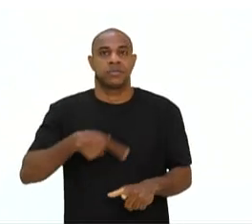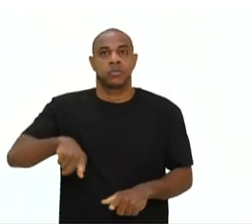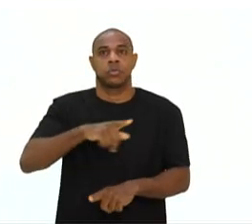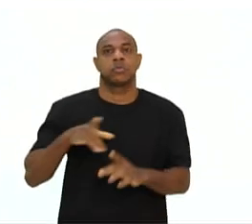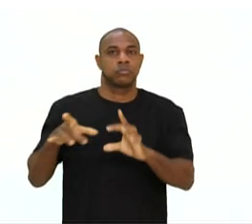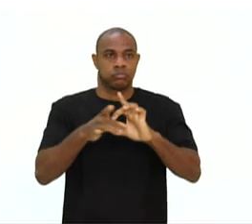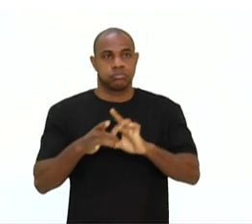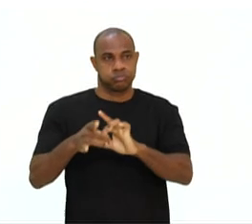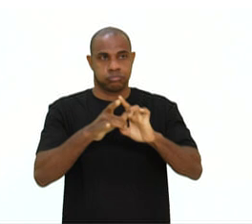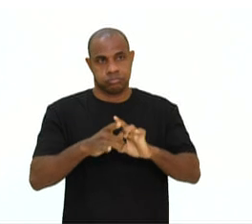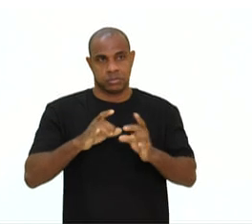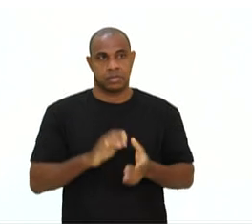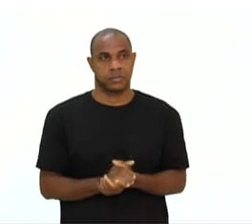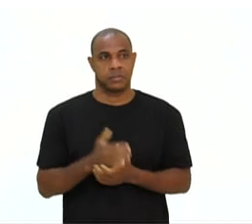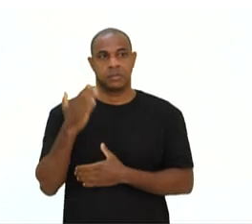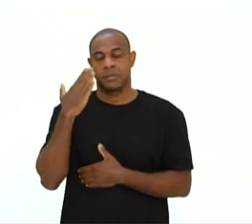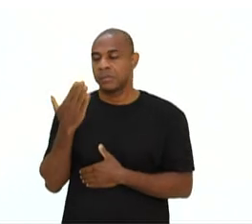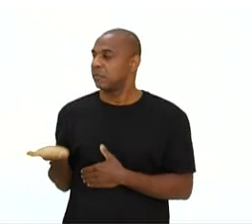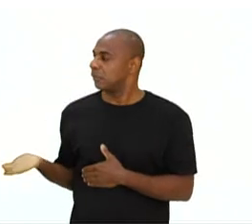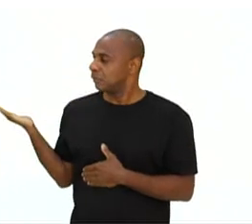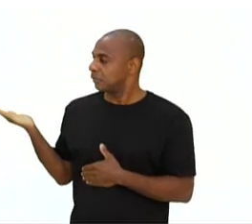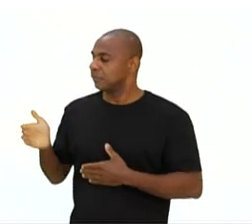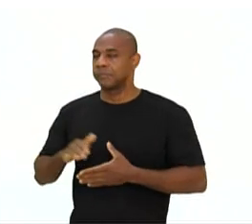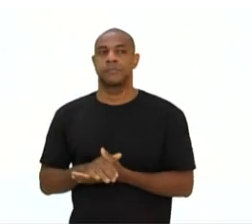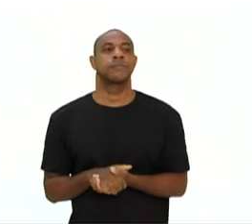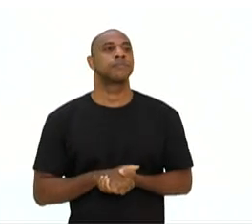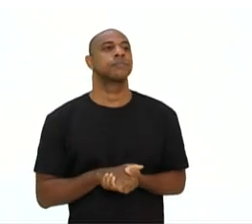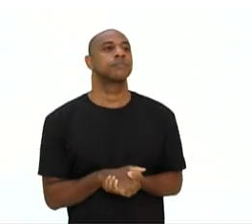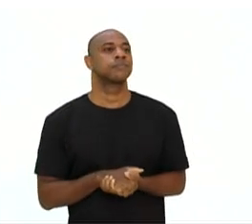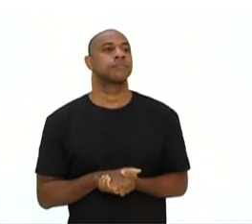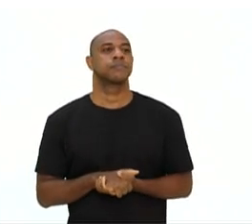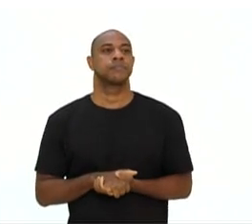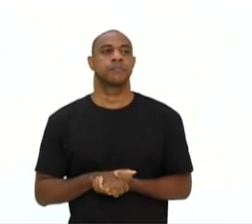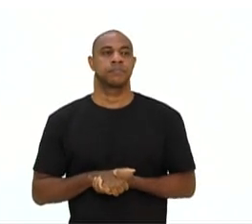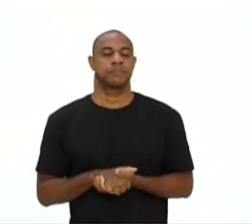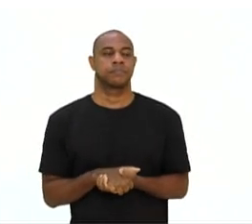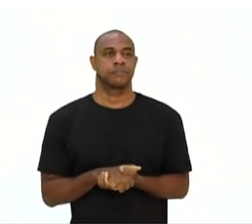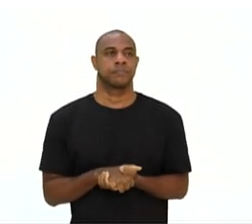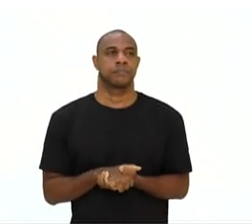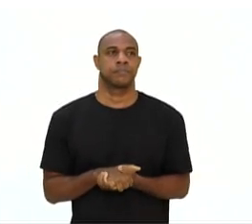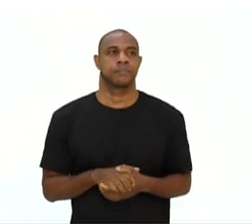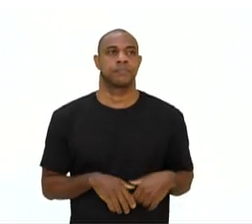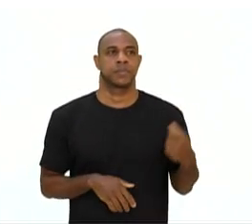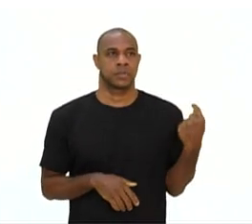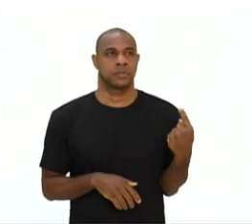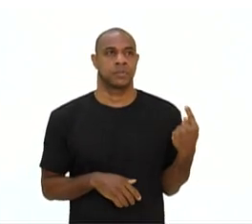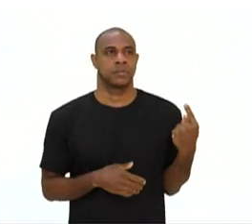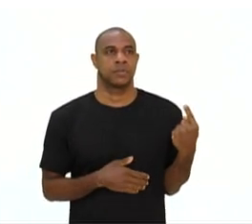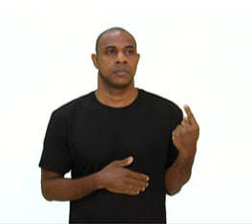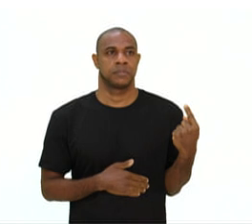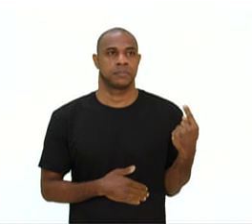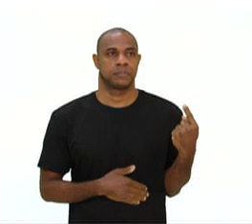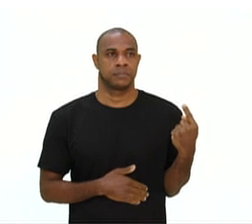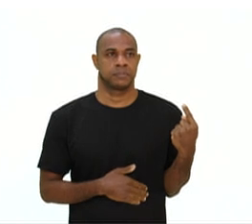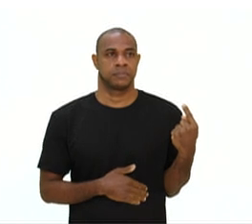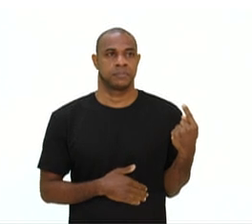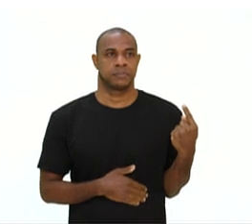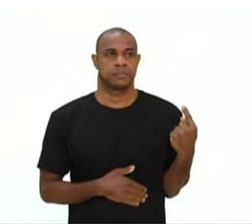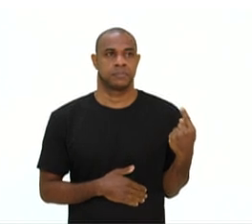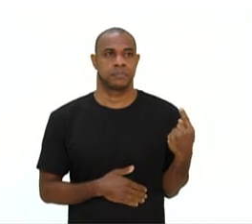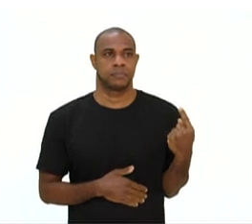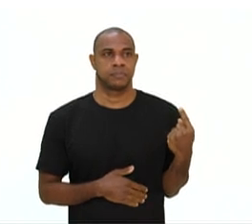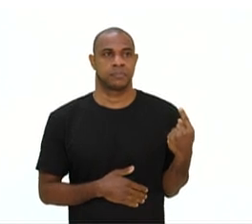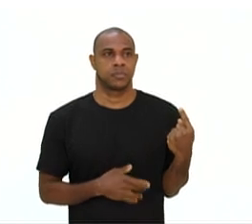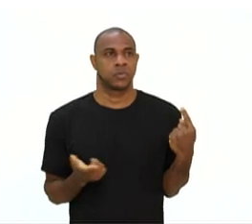certo? Check the correct alternative. Langston Hughes is famous as. Langston Hughes